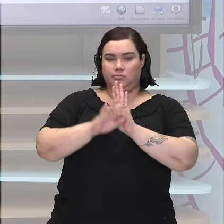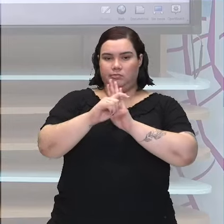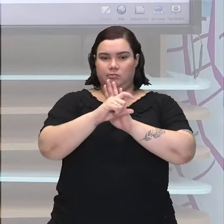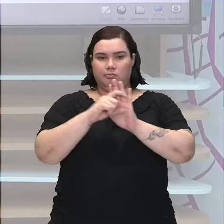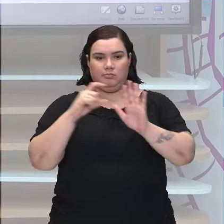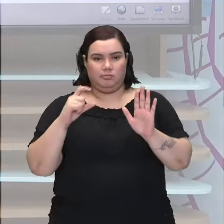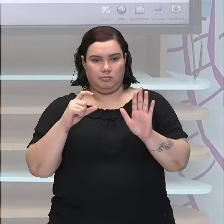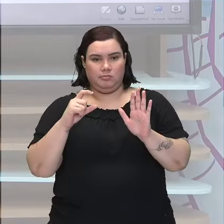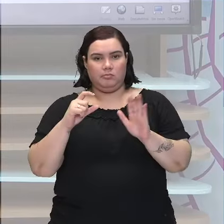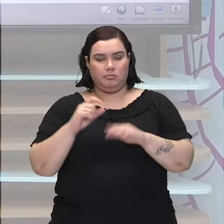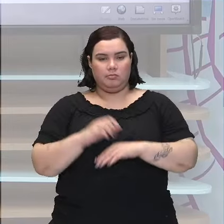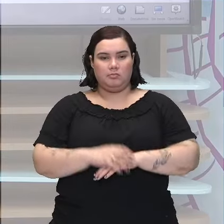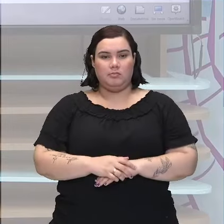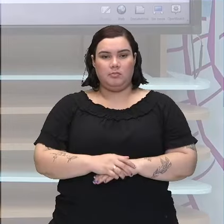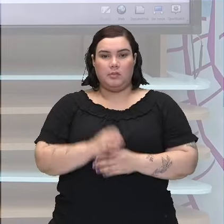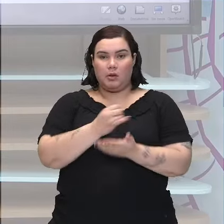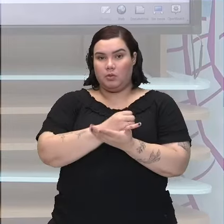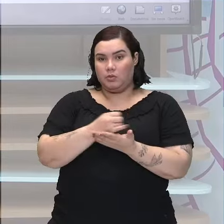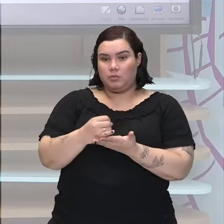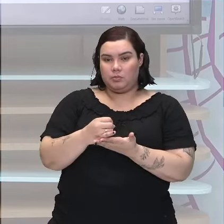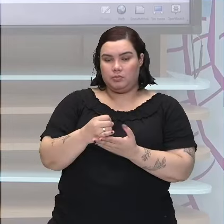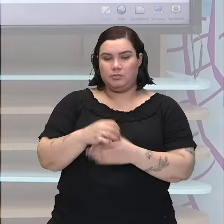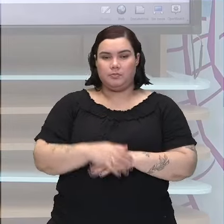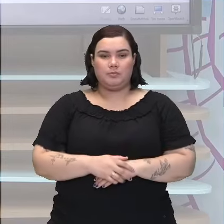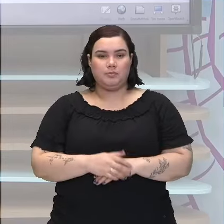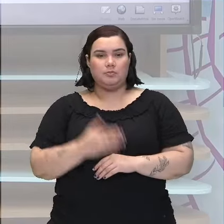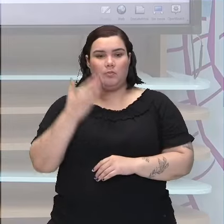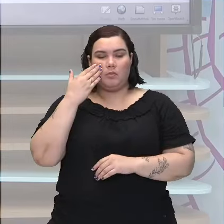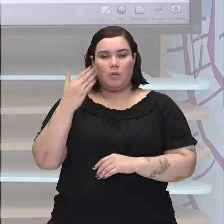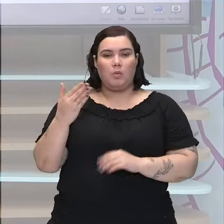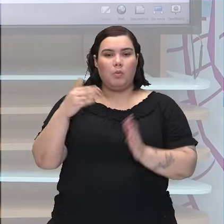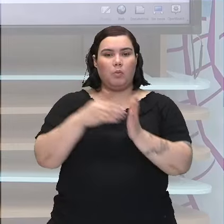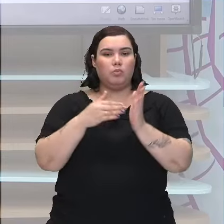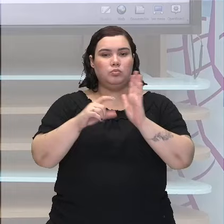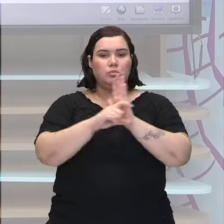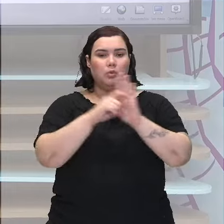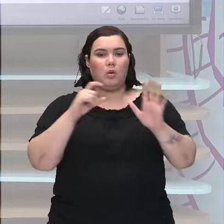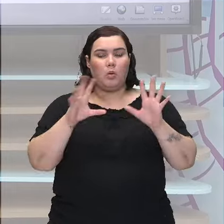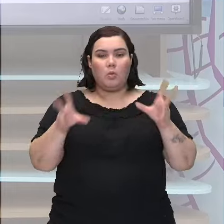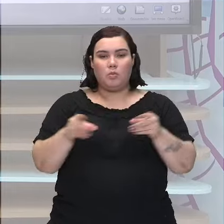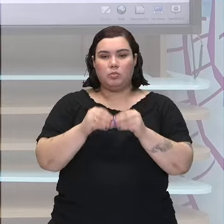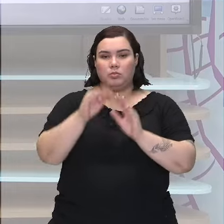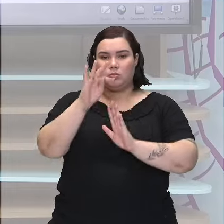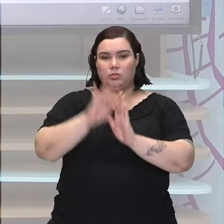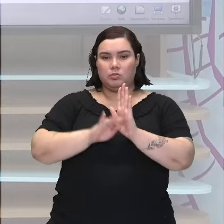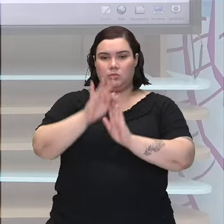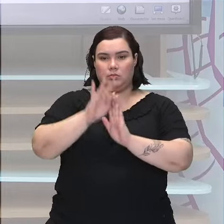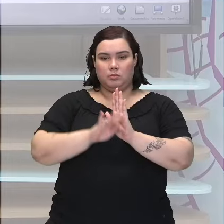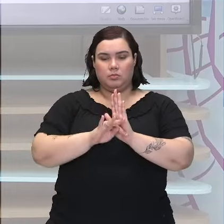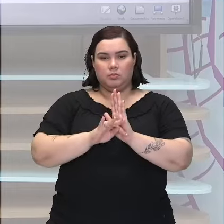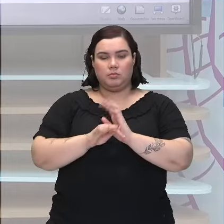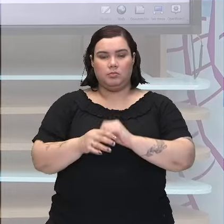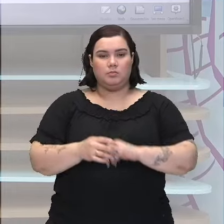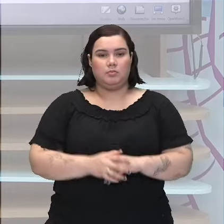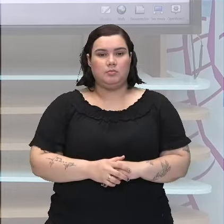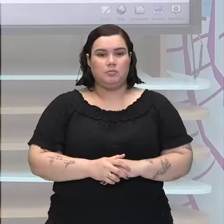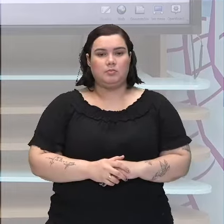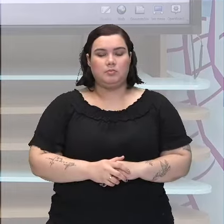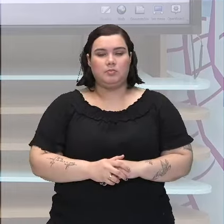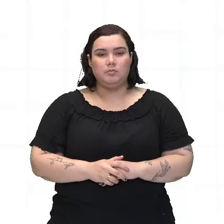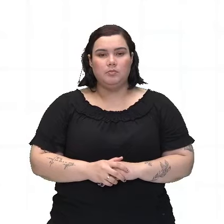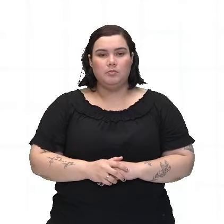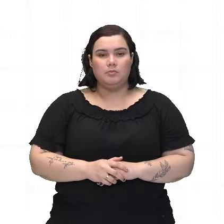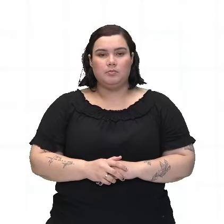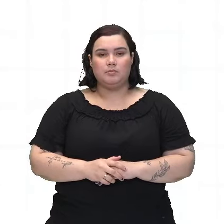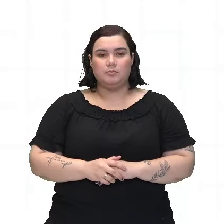afirmou lá na introdução. Vejamos aí o final do texto com essa ideia de conclusão.